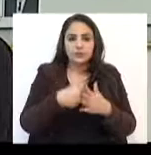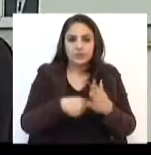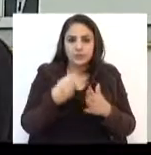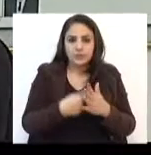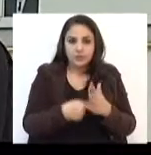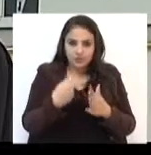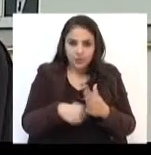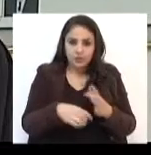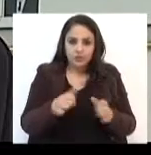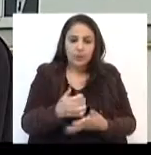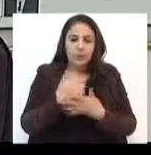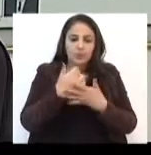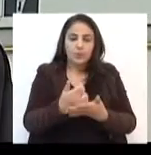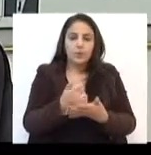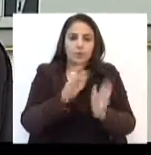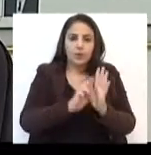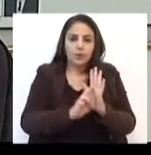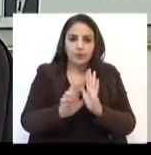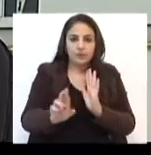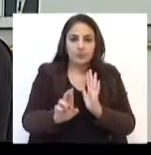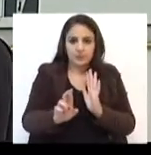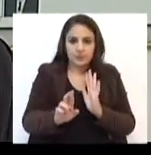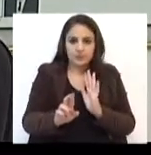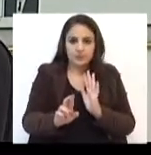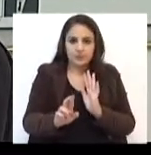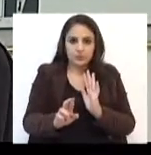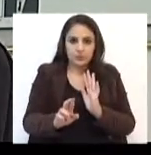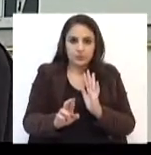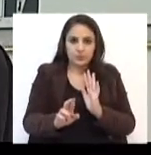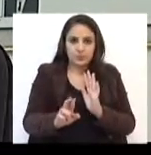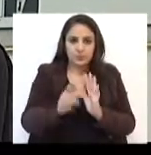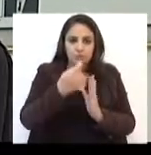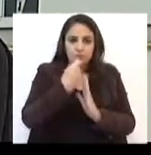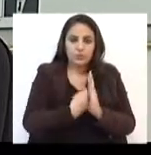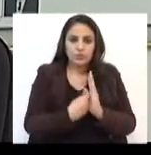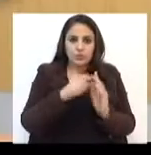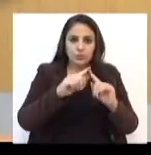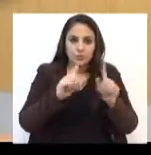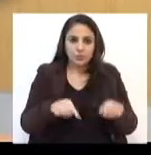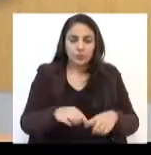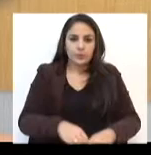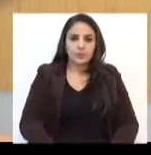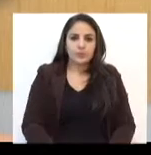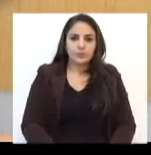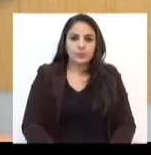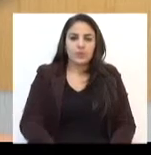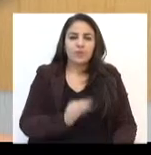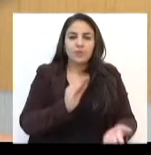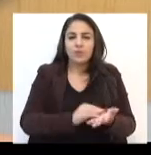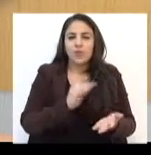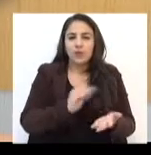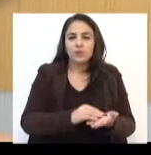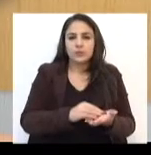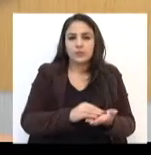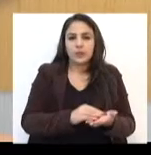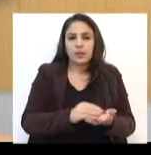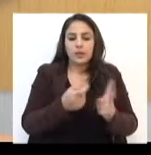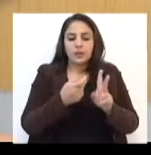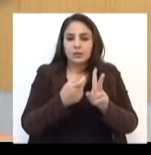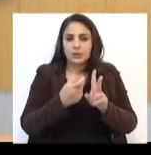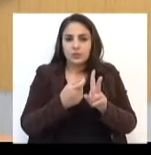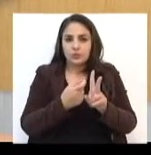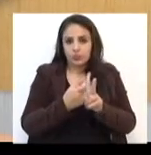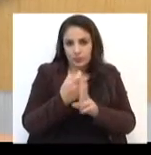em apoio aos representantes do concurso público. Faltam menos de 2 meses